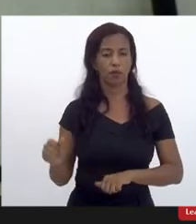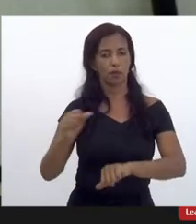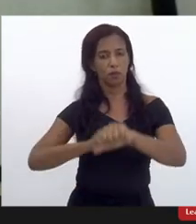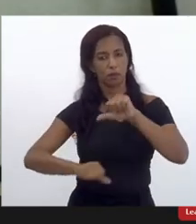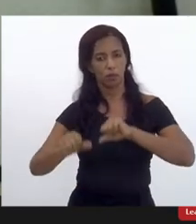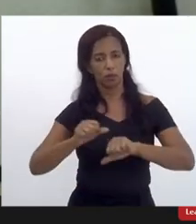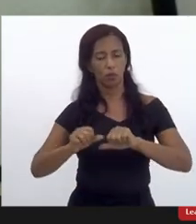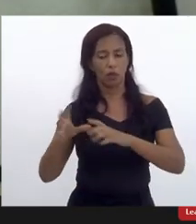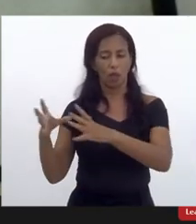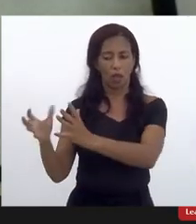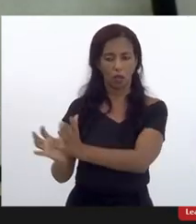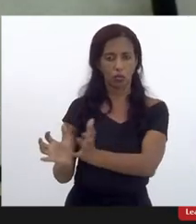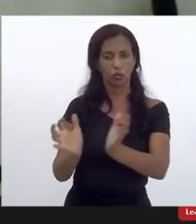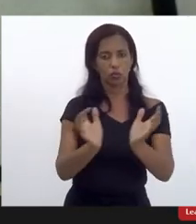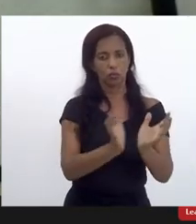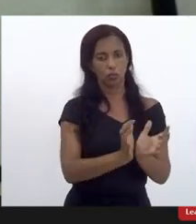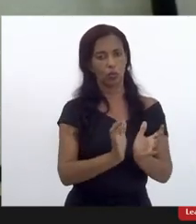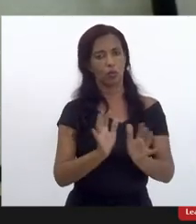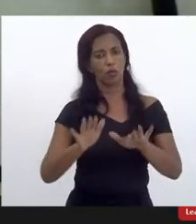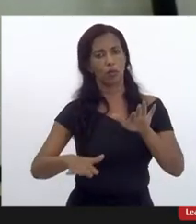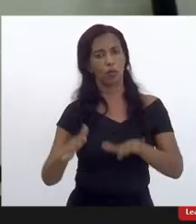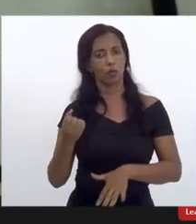as turmas de acordo com o número de alunos.